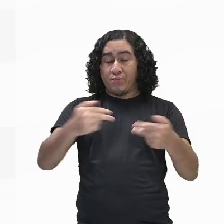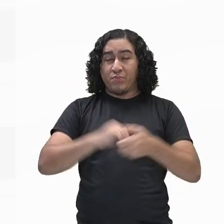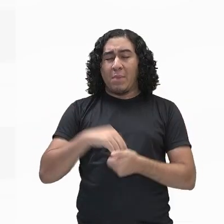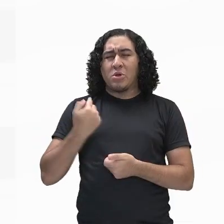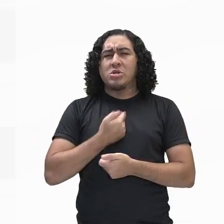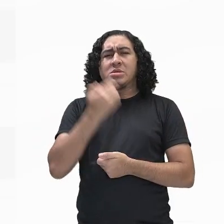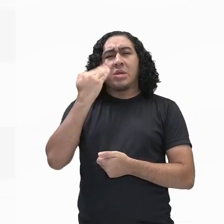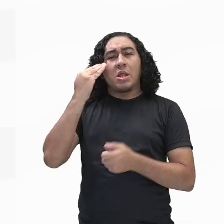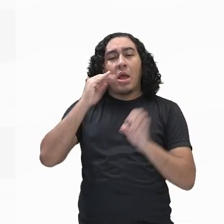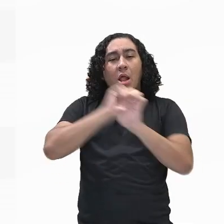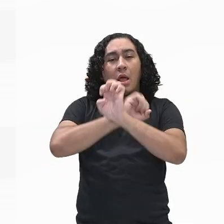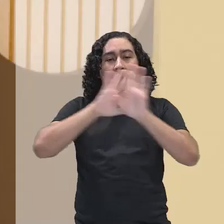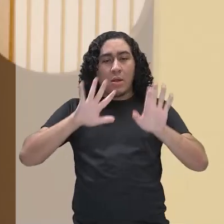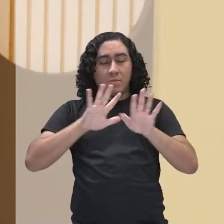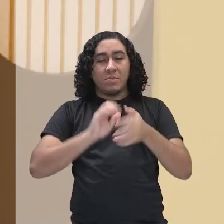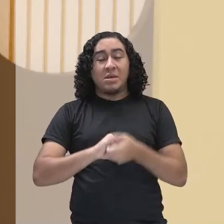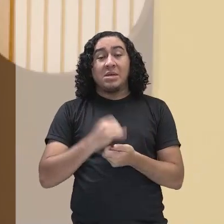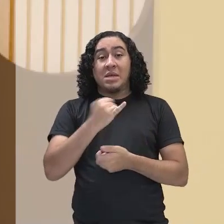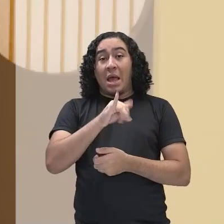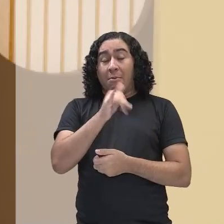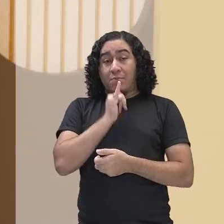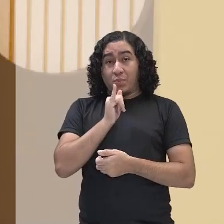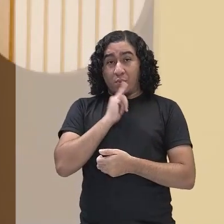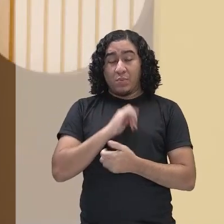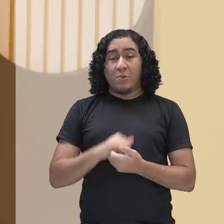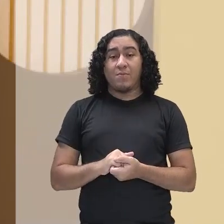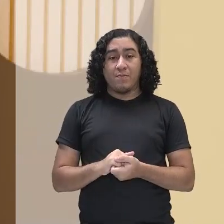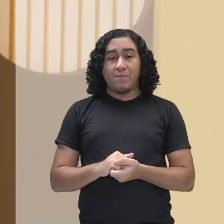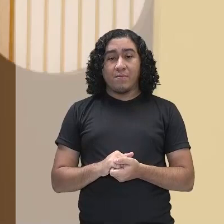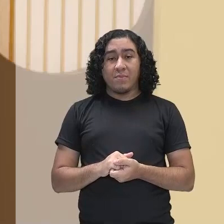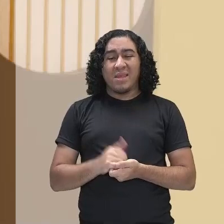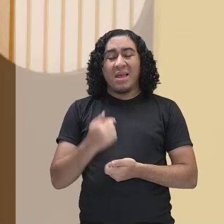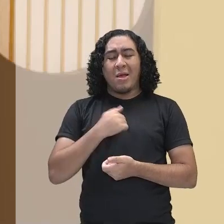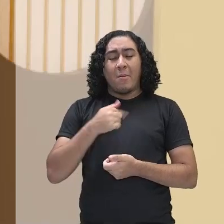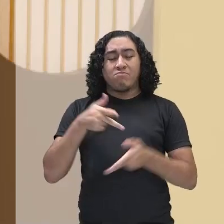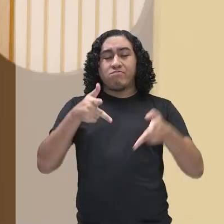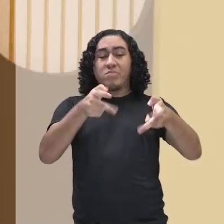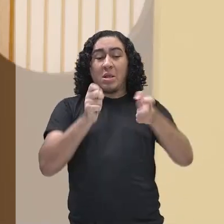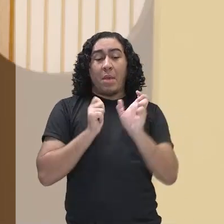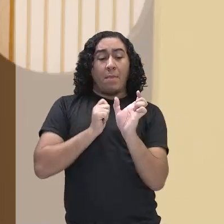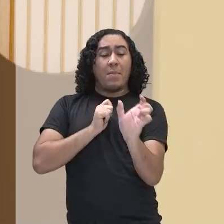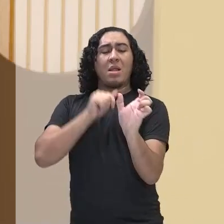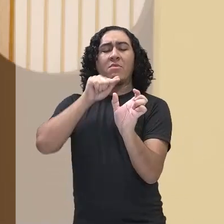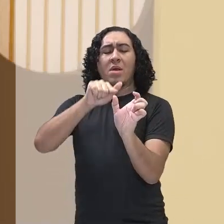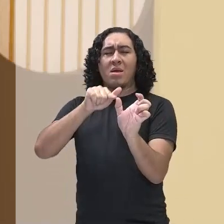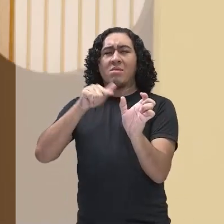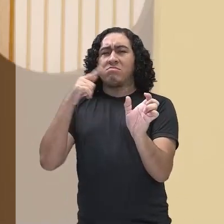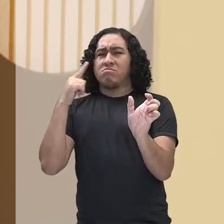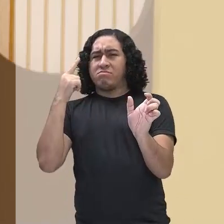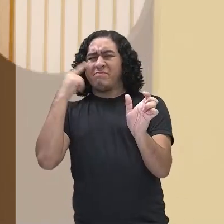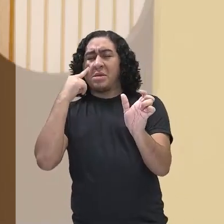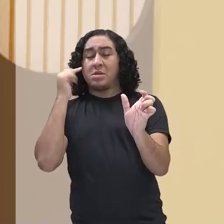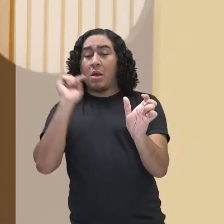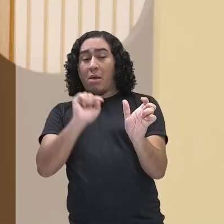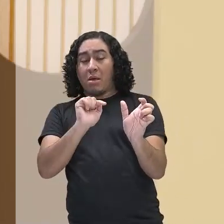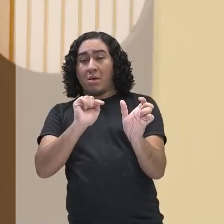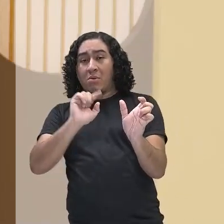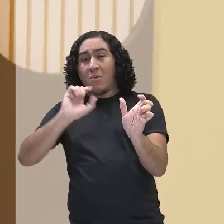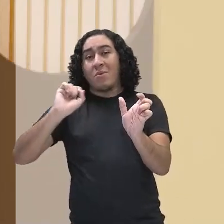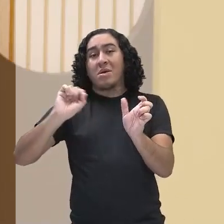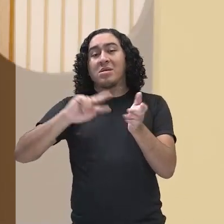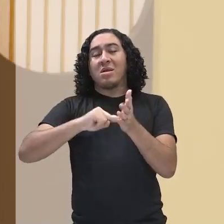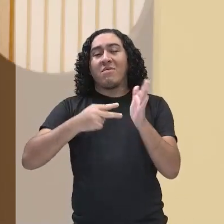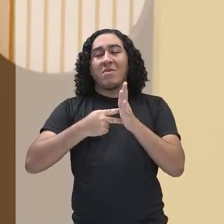interculturalidade, quando eu ouvi a primeira vez esse conceito, eu achava que a interculturalidade era quase como